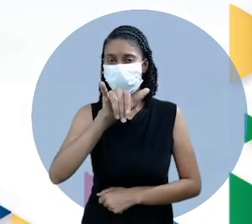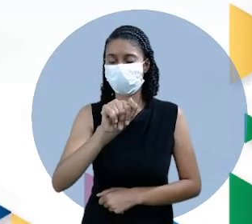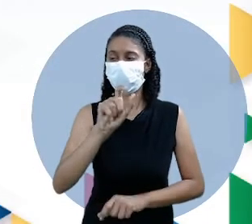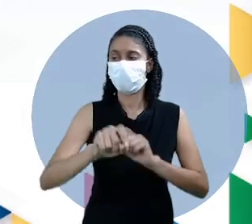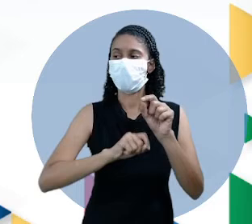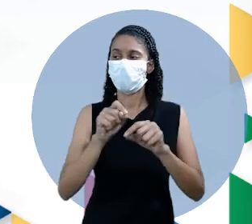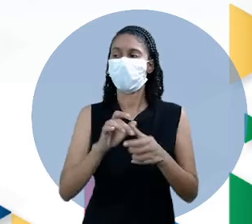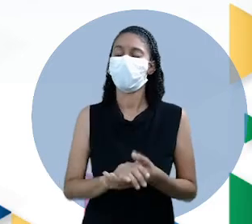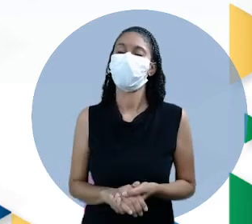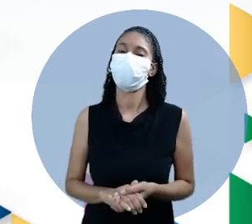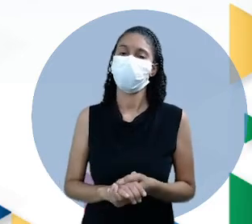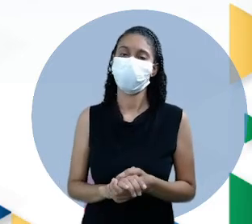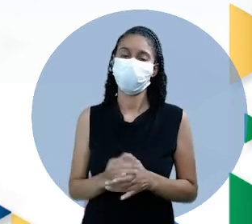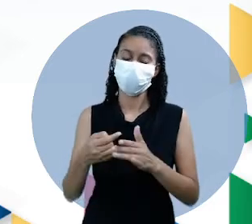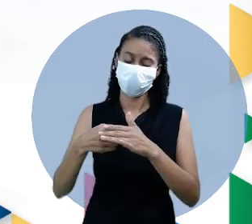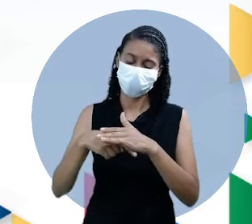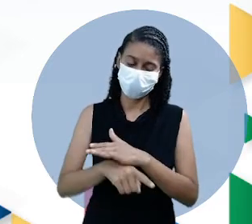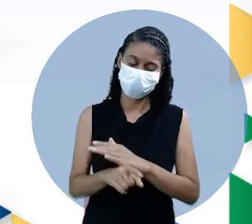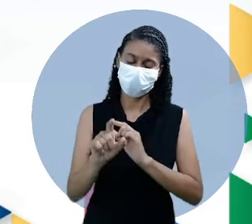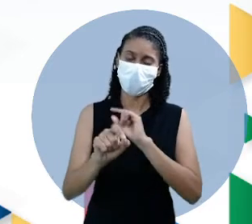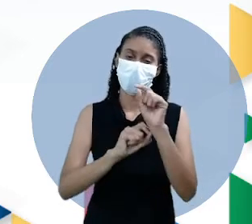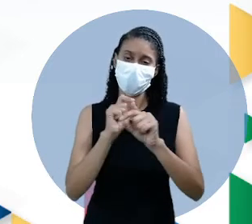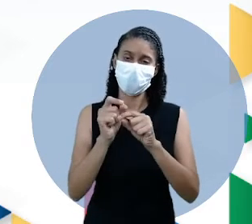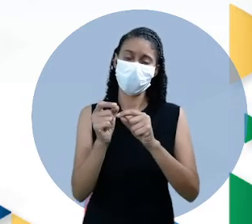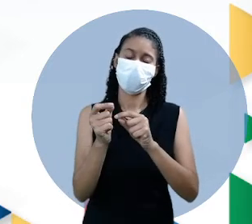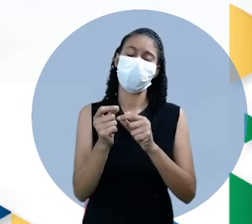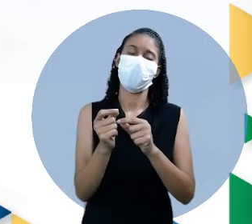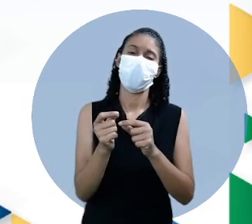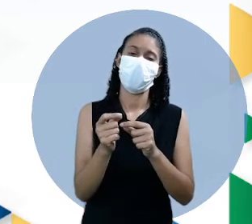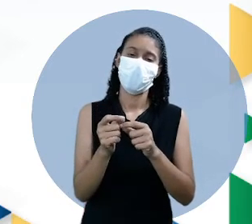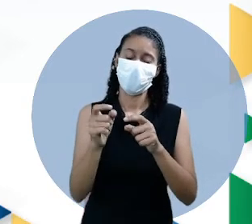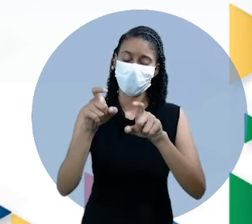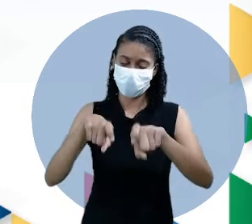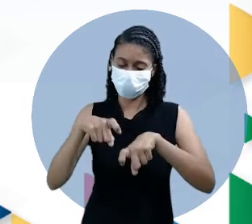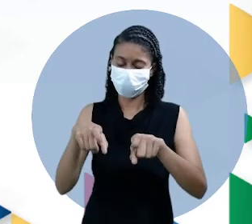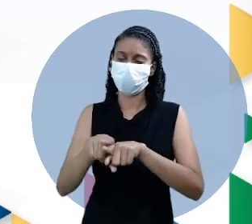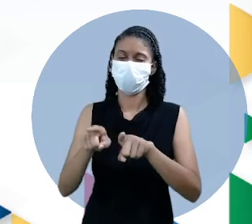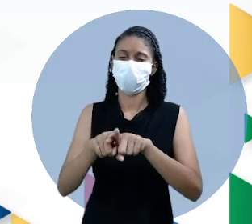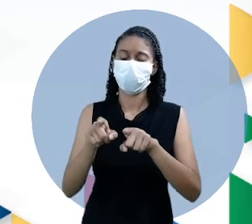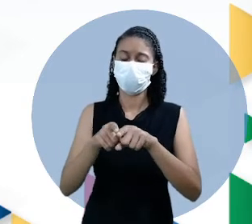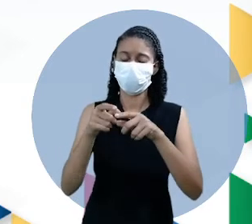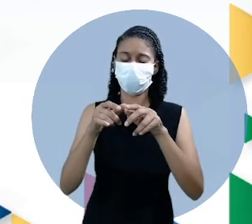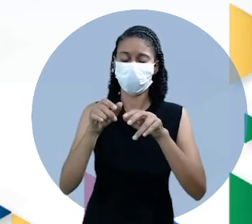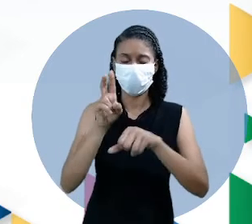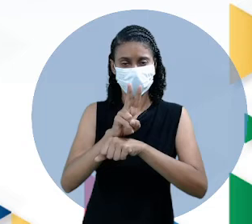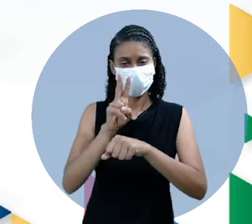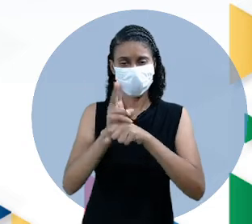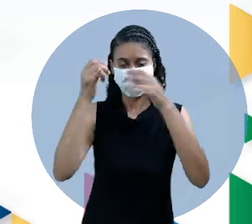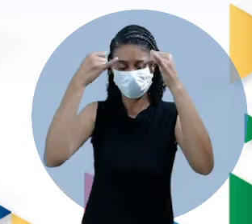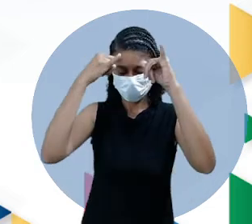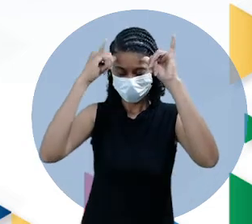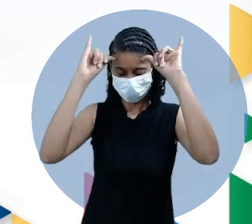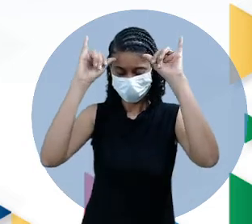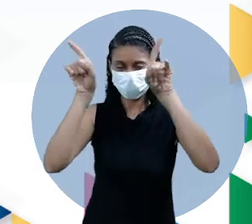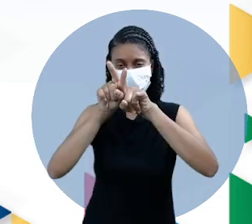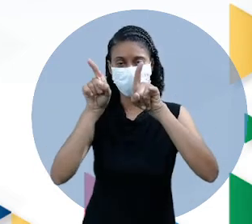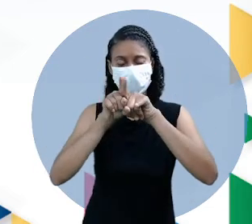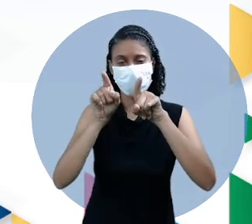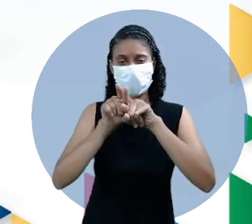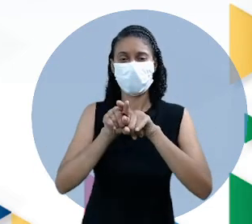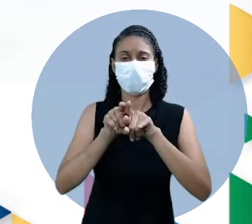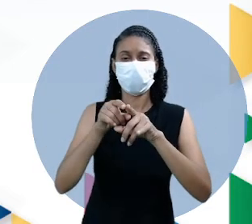se fundamenta na agricultura, na pecuária, na mineração, né, muitas vezes voltada para